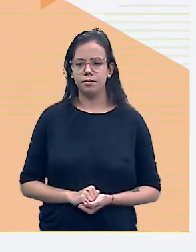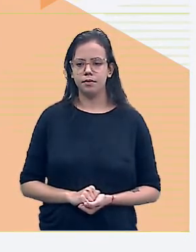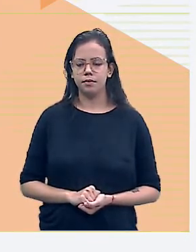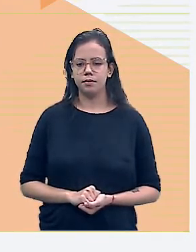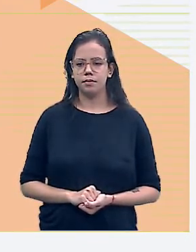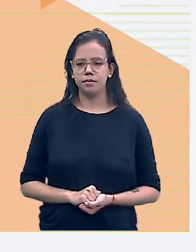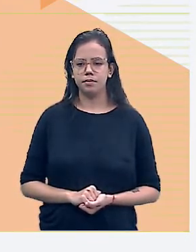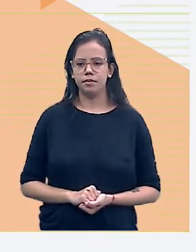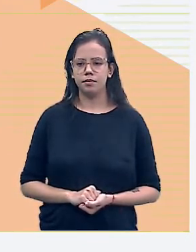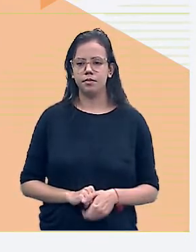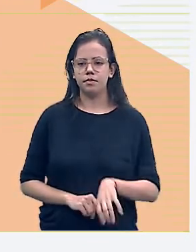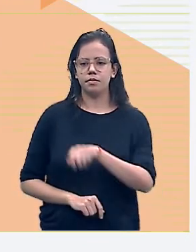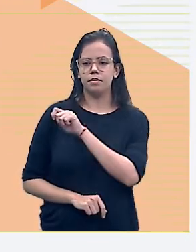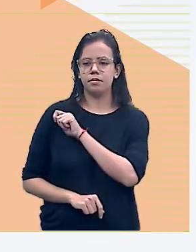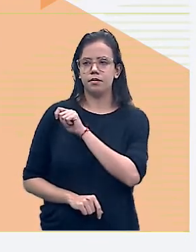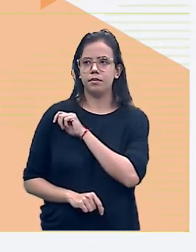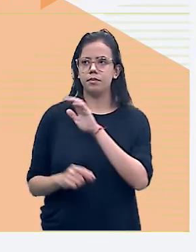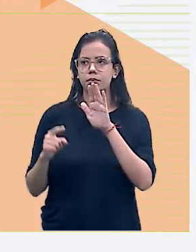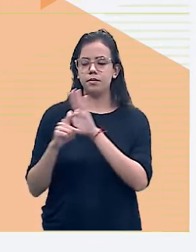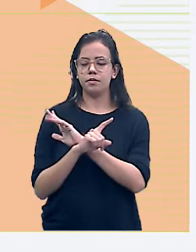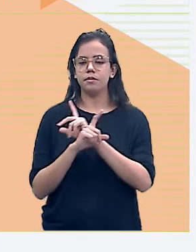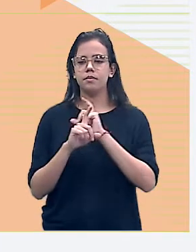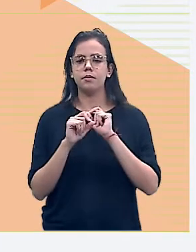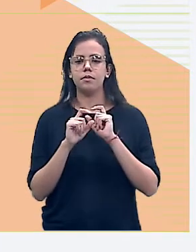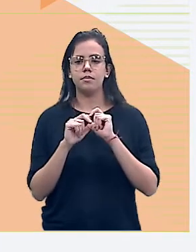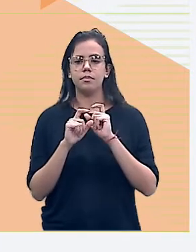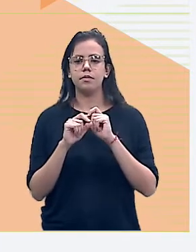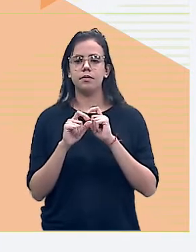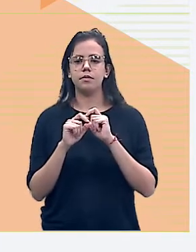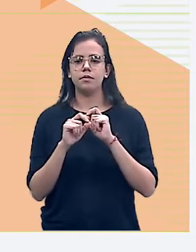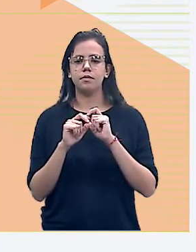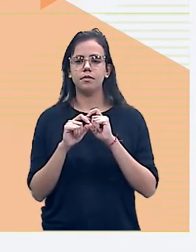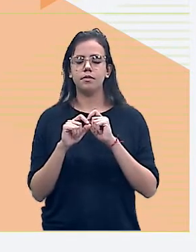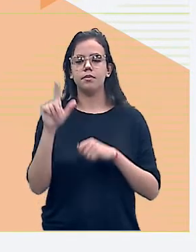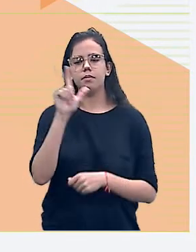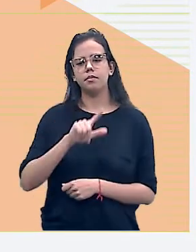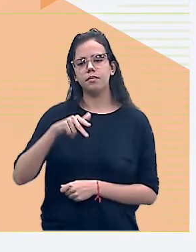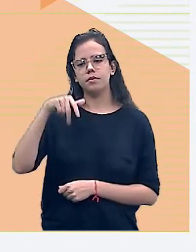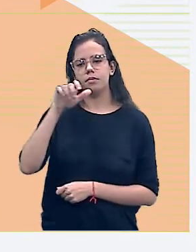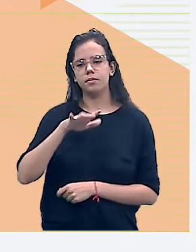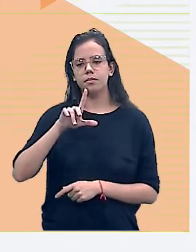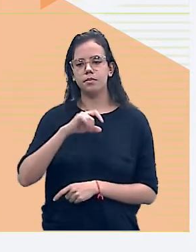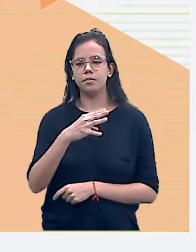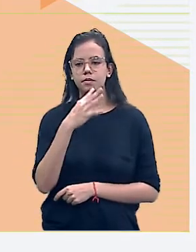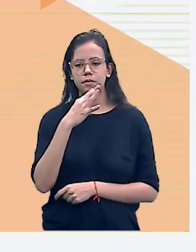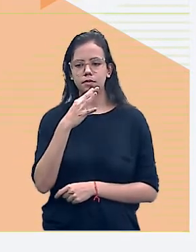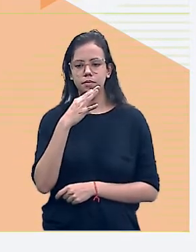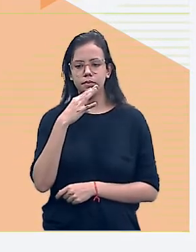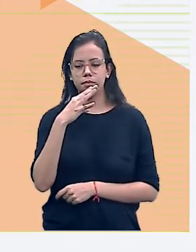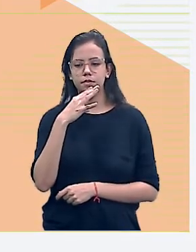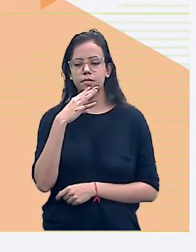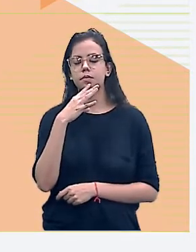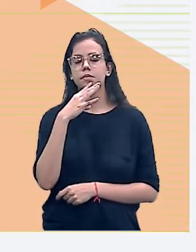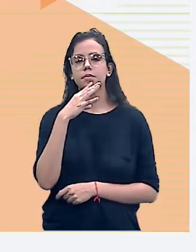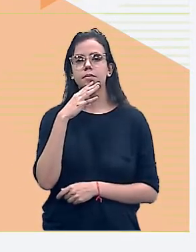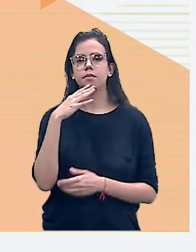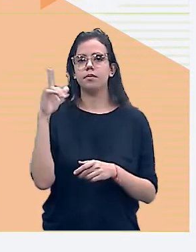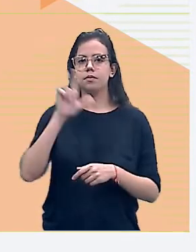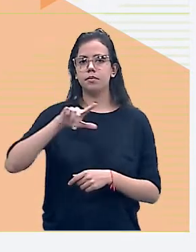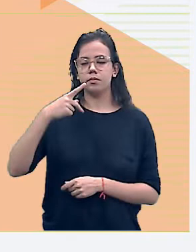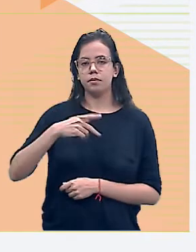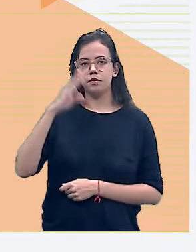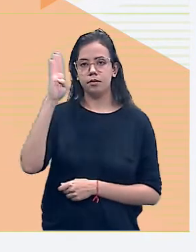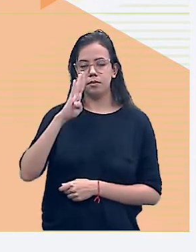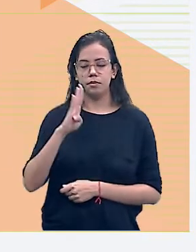a Ester perguntou em favor da literatura Nacional conhecia assim mesmo Nacional abre um amplo leque para o outro estrangeiro perfeito